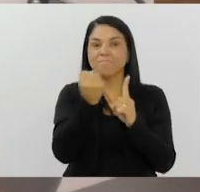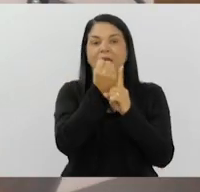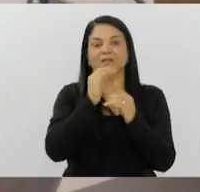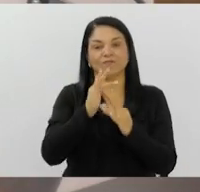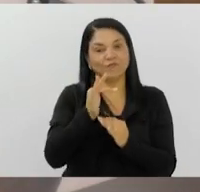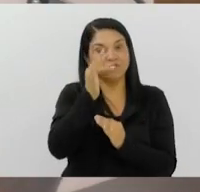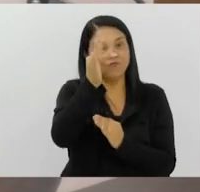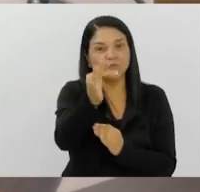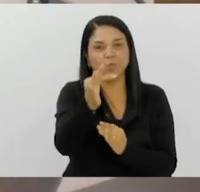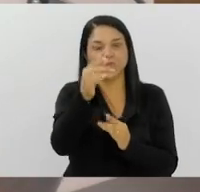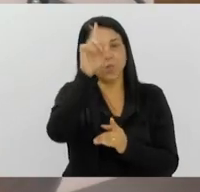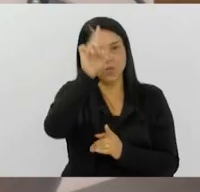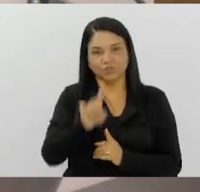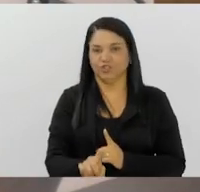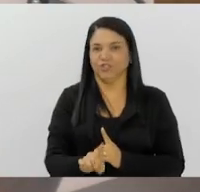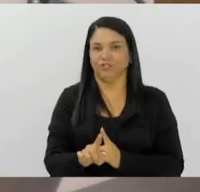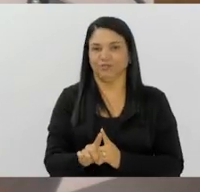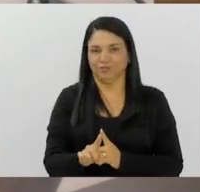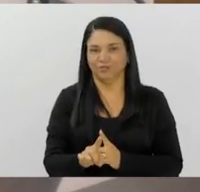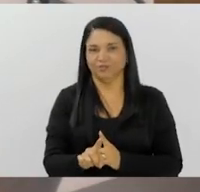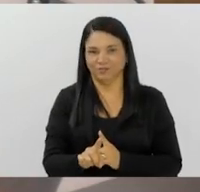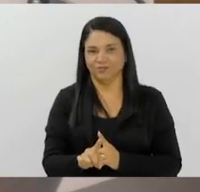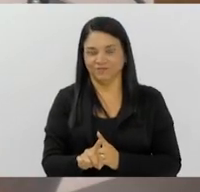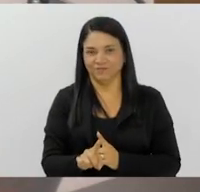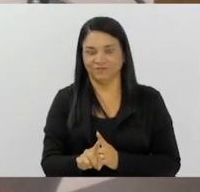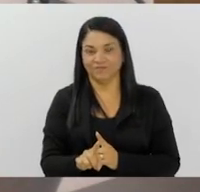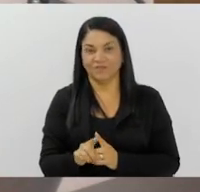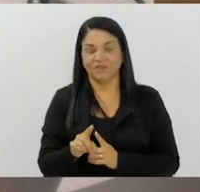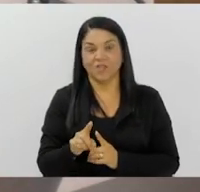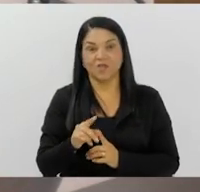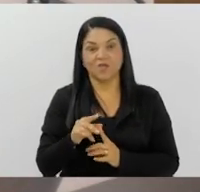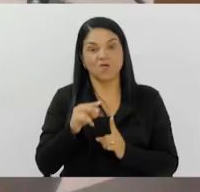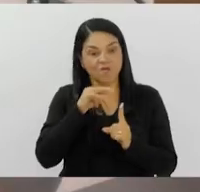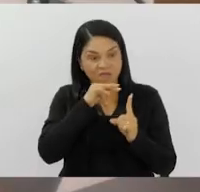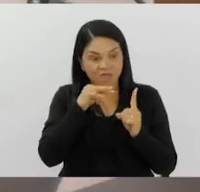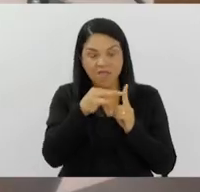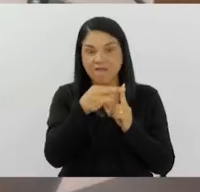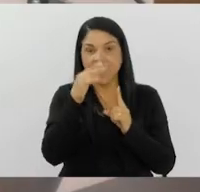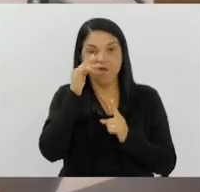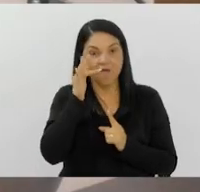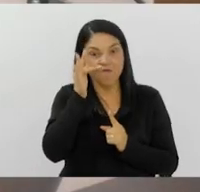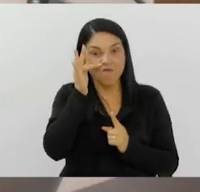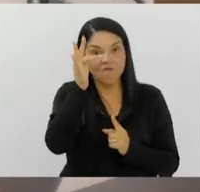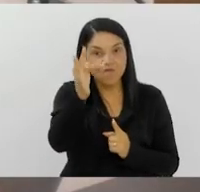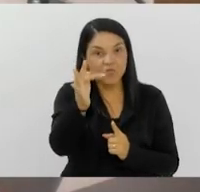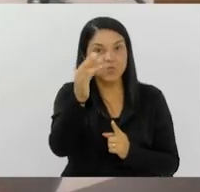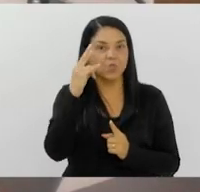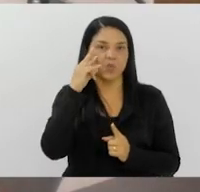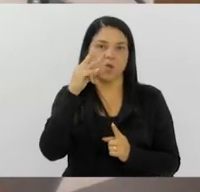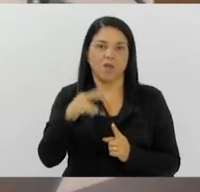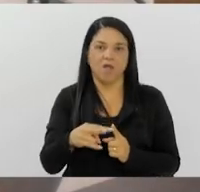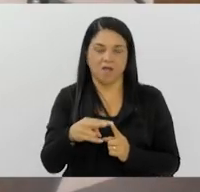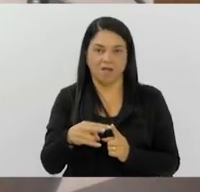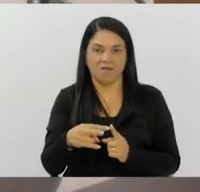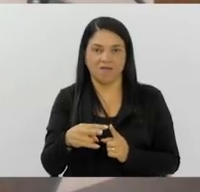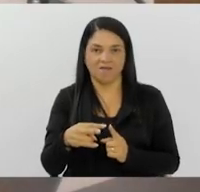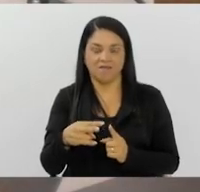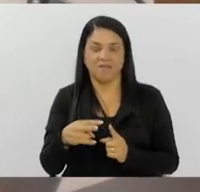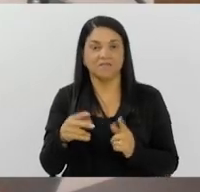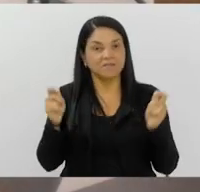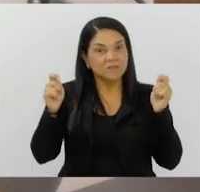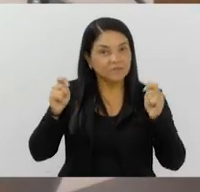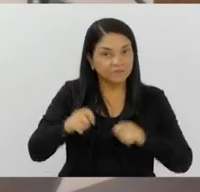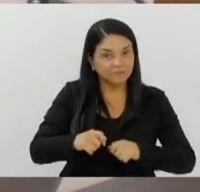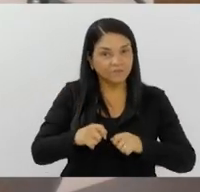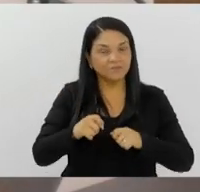a direitos fundamentais de liberdades civis Então eu tenho que olhar pra frente olhar pro futuro e inclusive Como disse com a possibilidade de